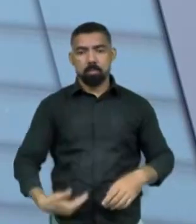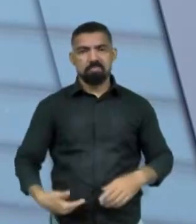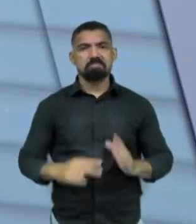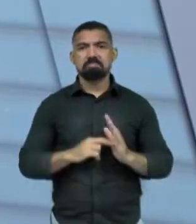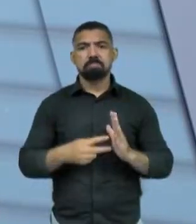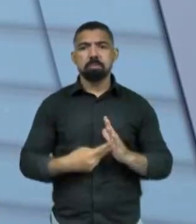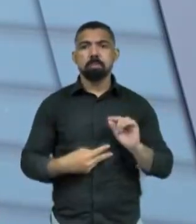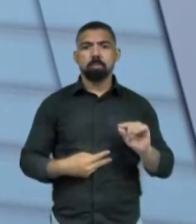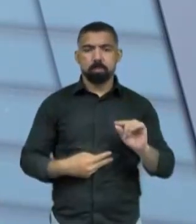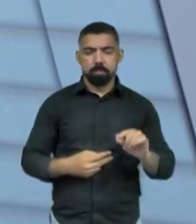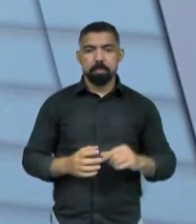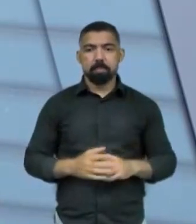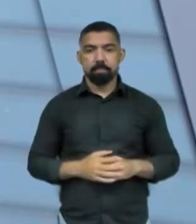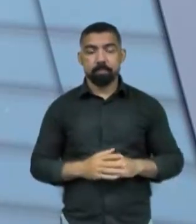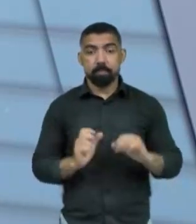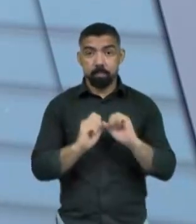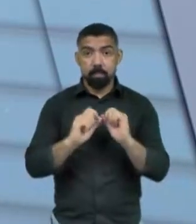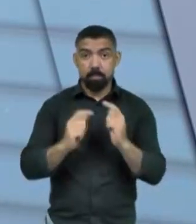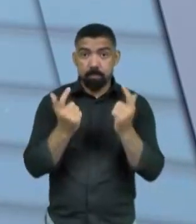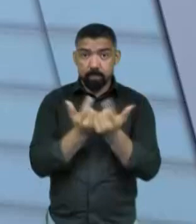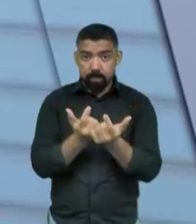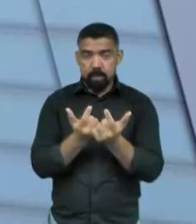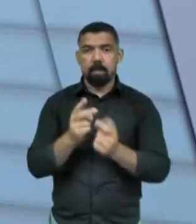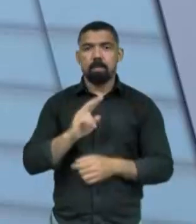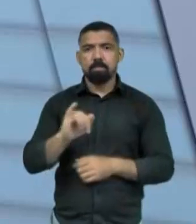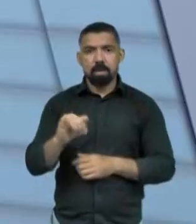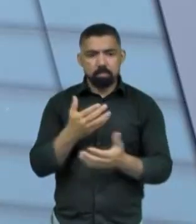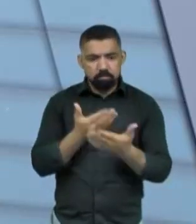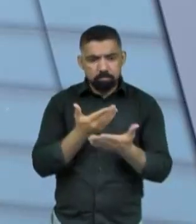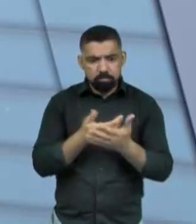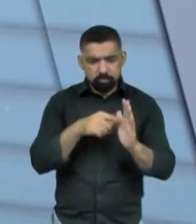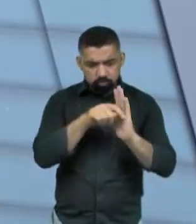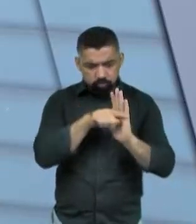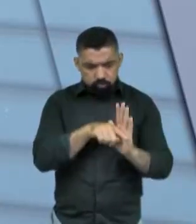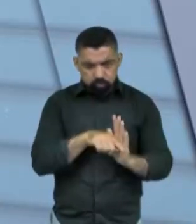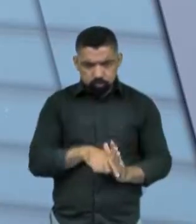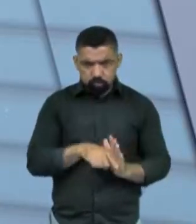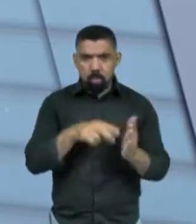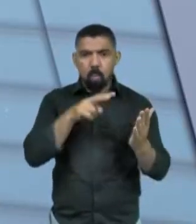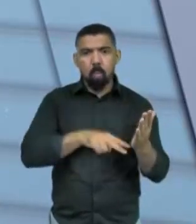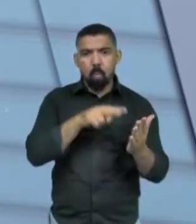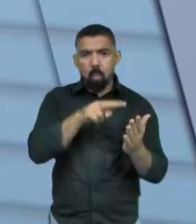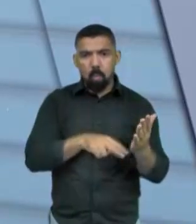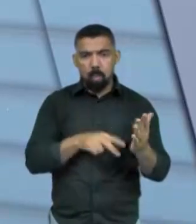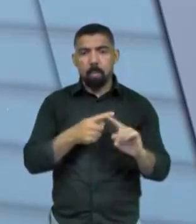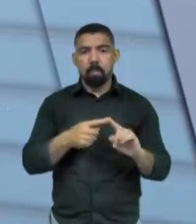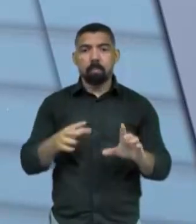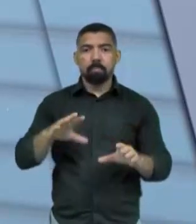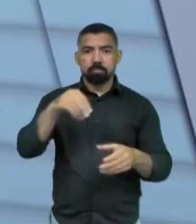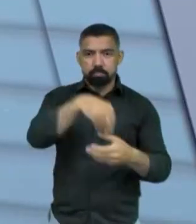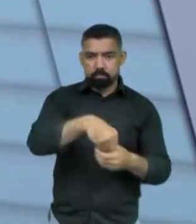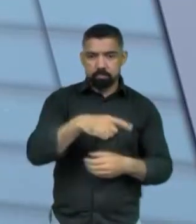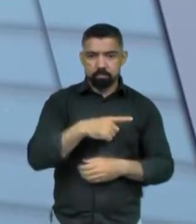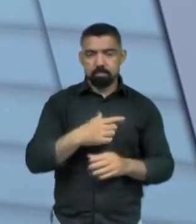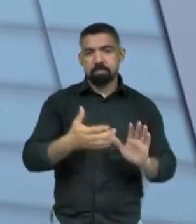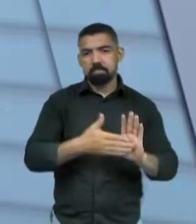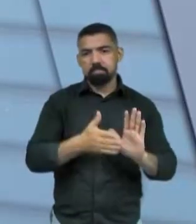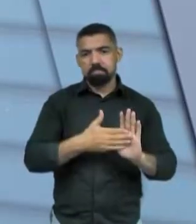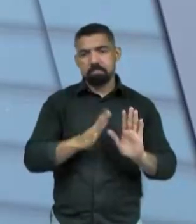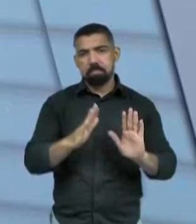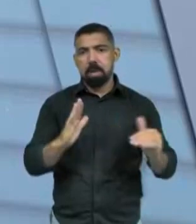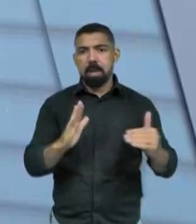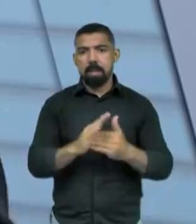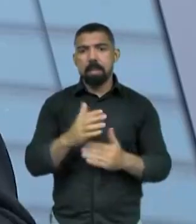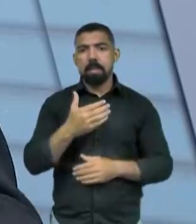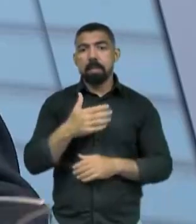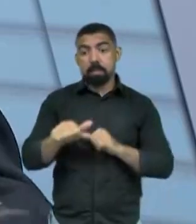isso? A Assembleia vai se debruçar, porque vai entrar aqui em pauta até mais ou menos setembro